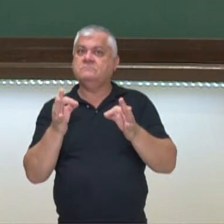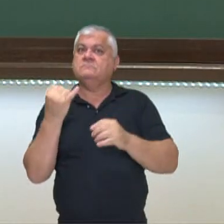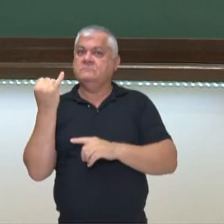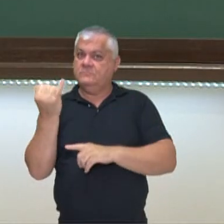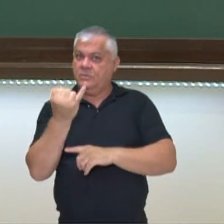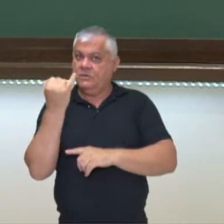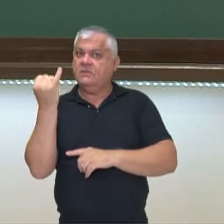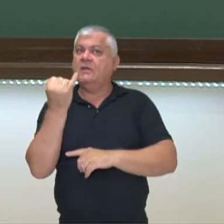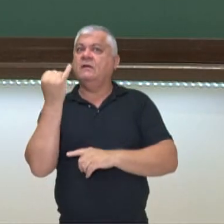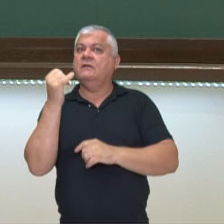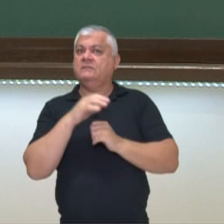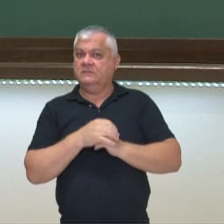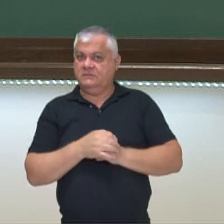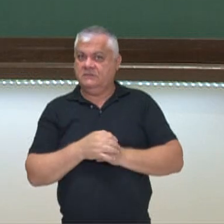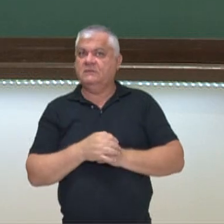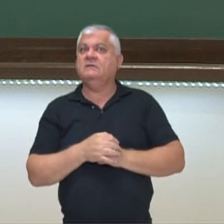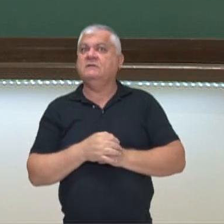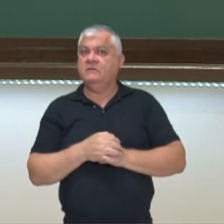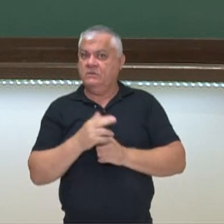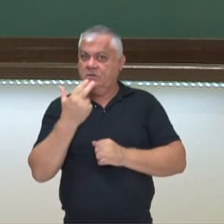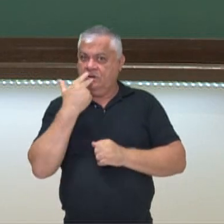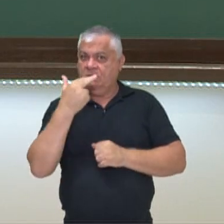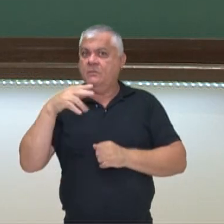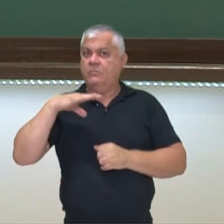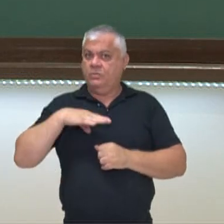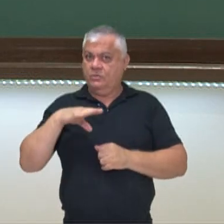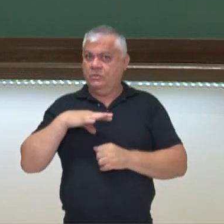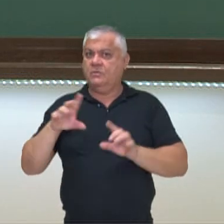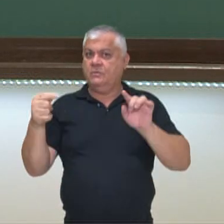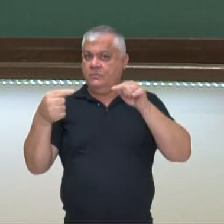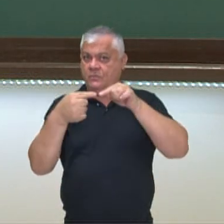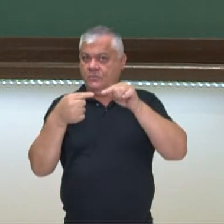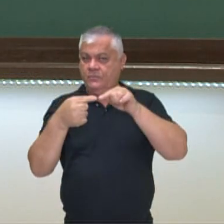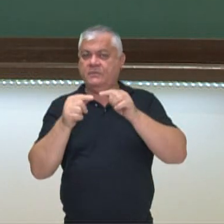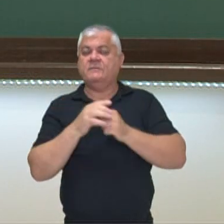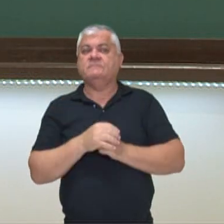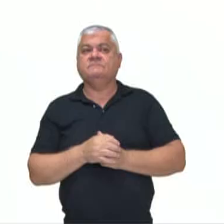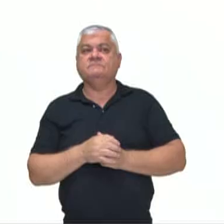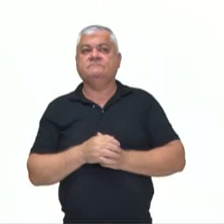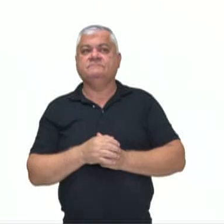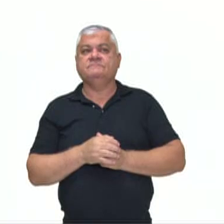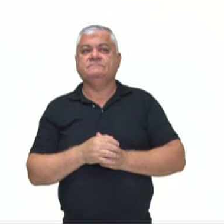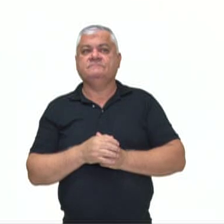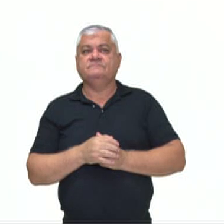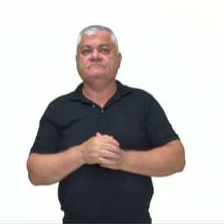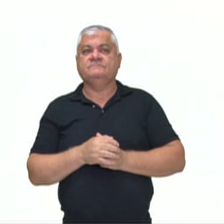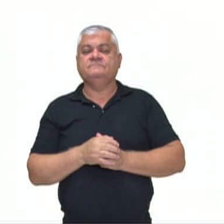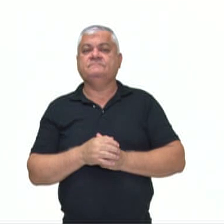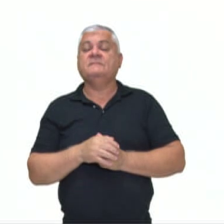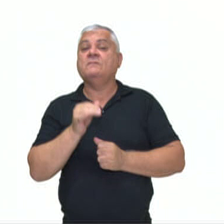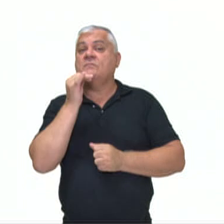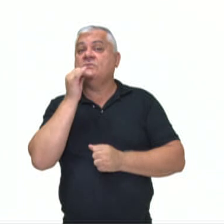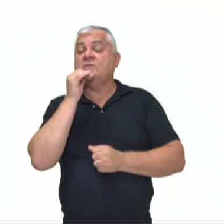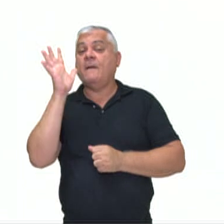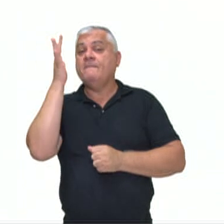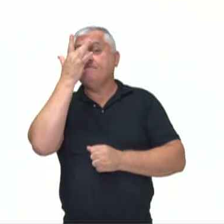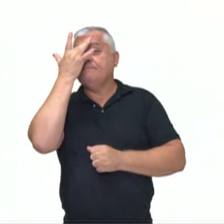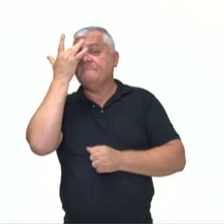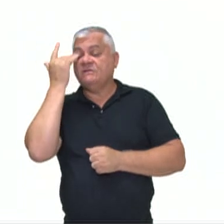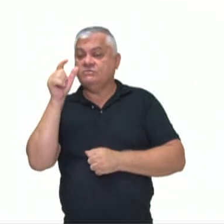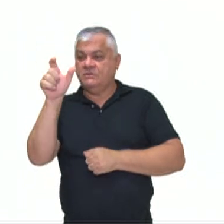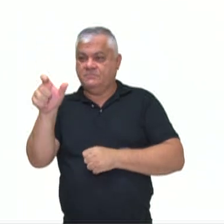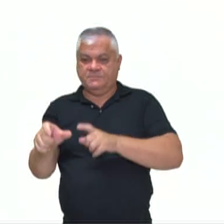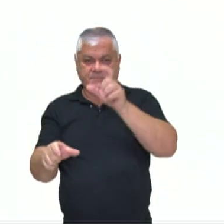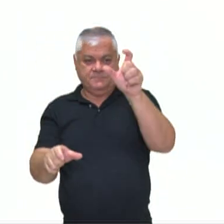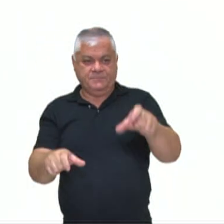muito importante que é distinta da língua portuguesa. Por quê? A ver, ao enumerar pessoas, incluindo-se a si